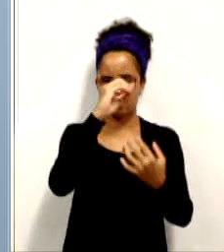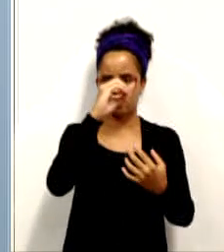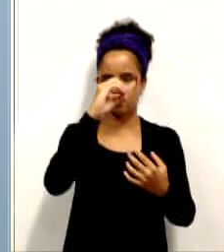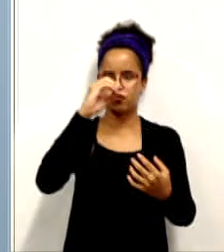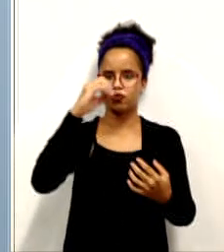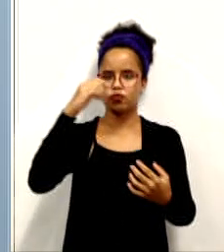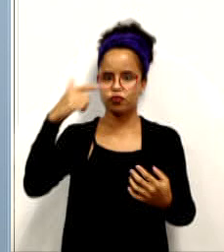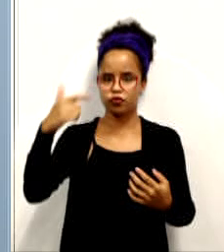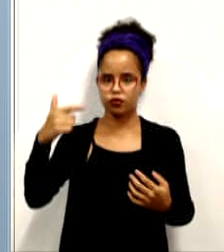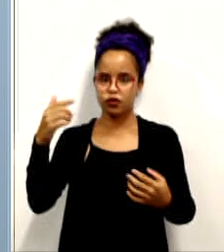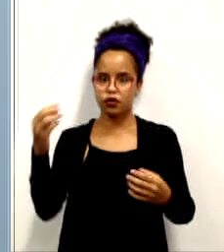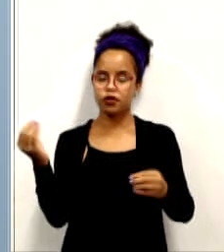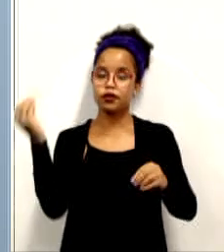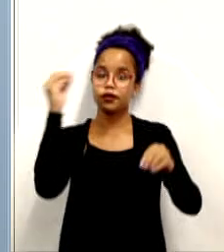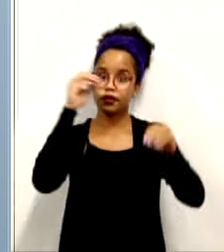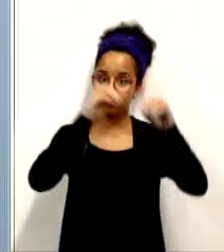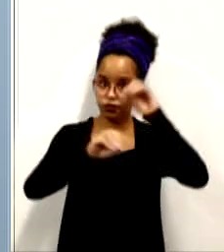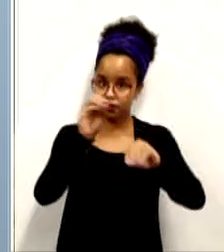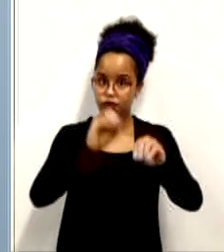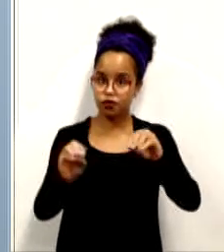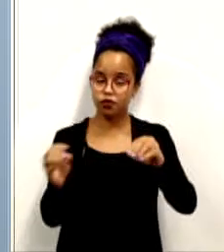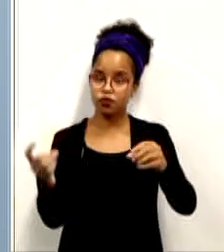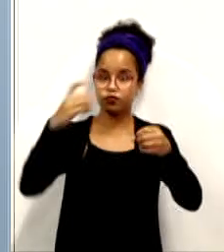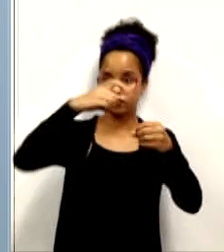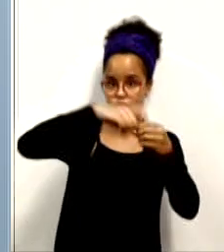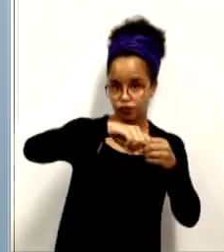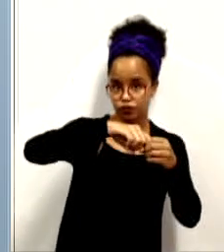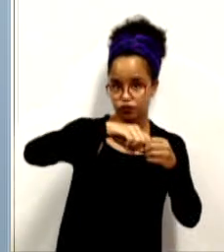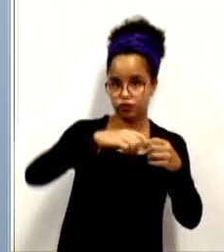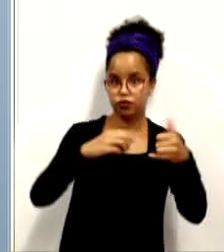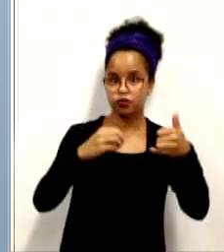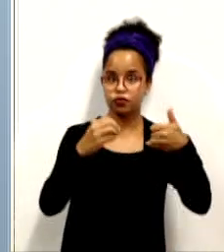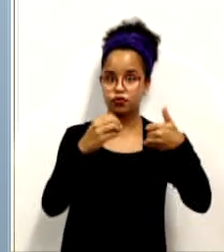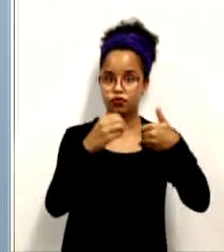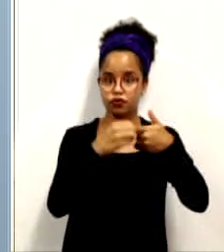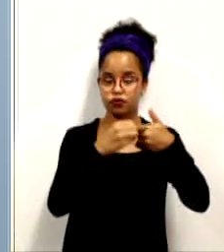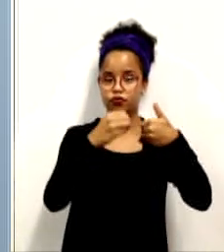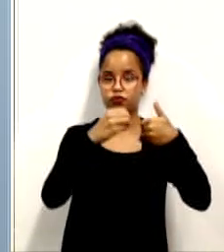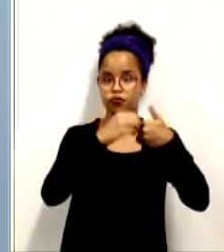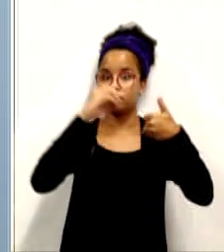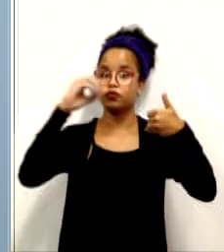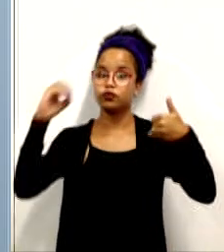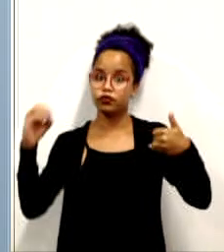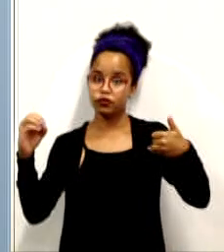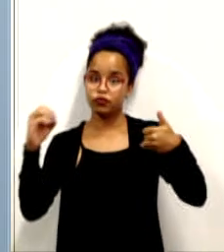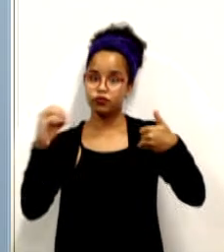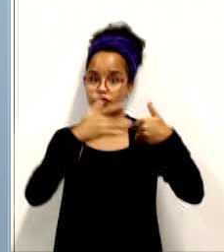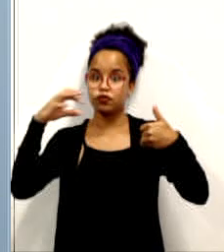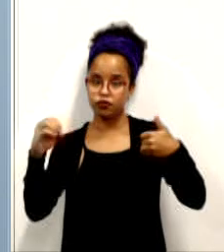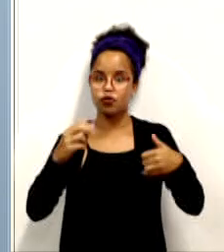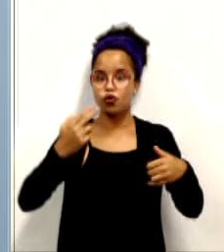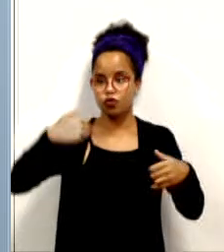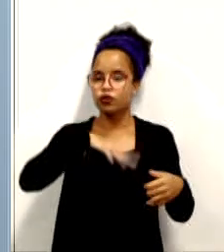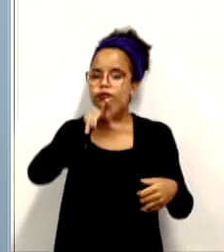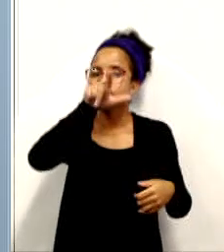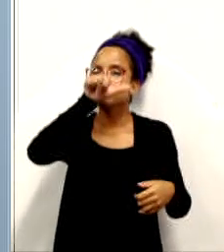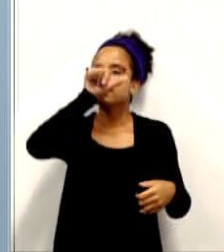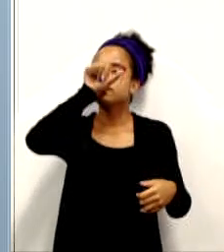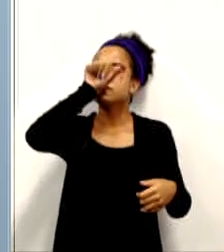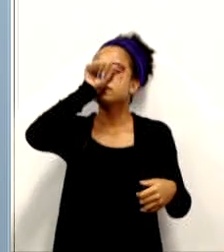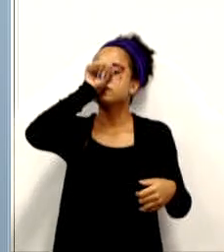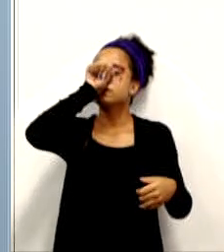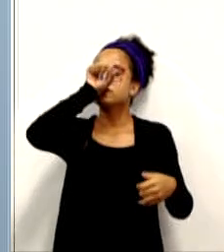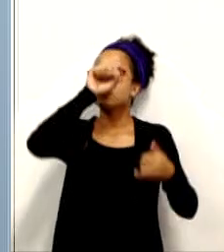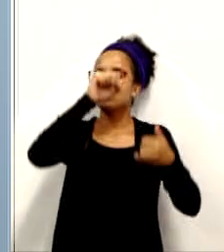gás oxigênio. Nós fazemos o inverso, nós respiramos o gás oxigênio